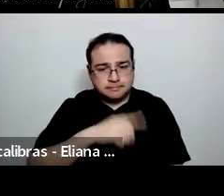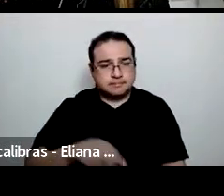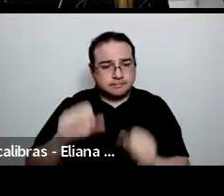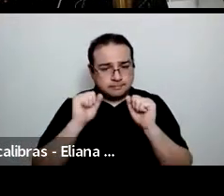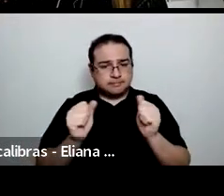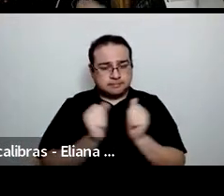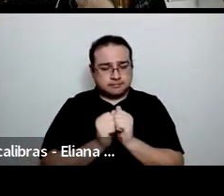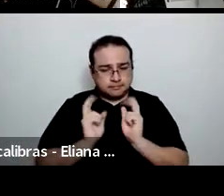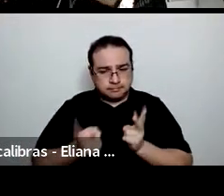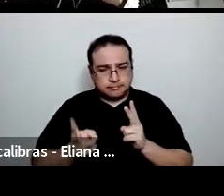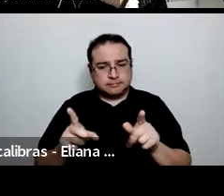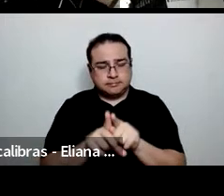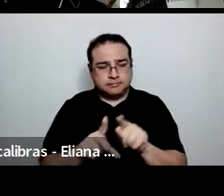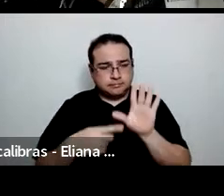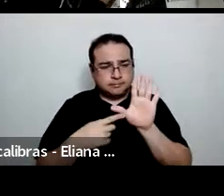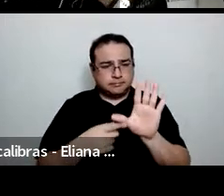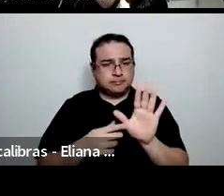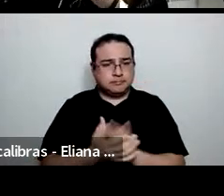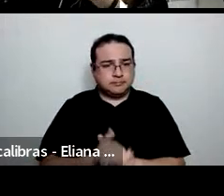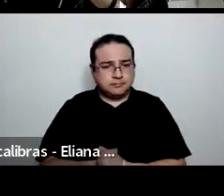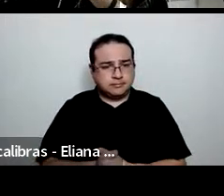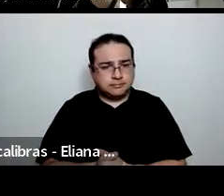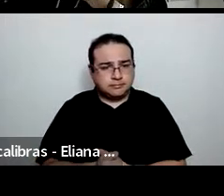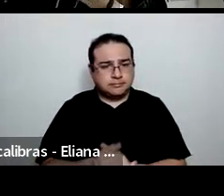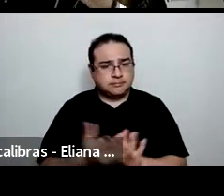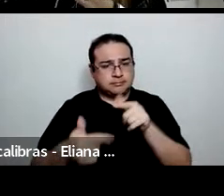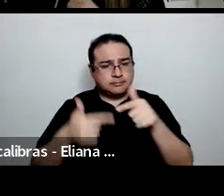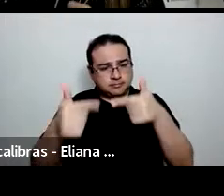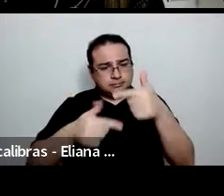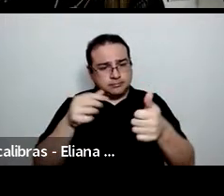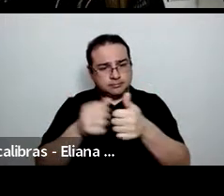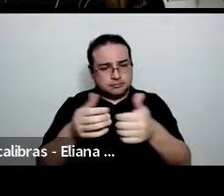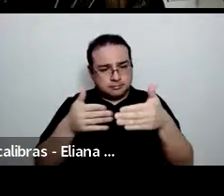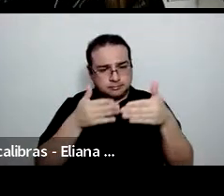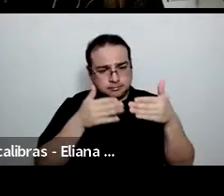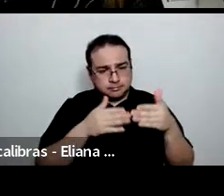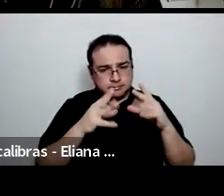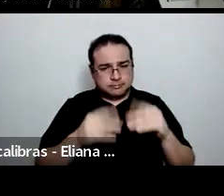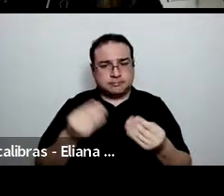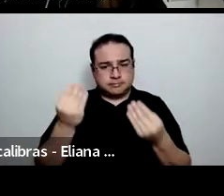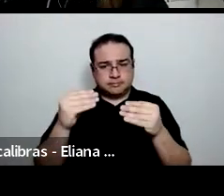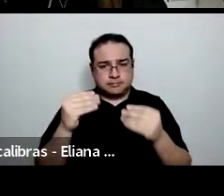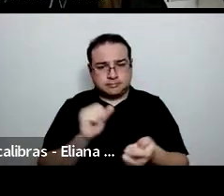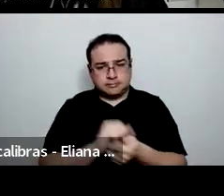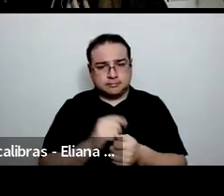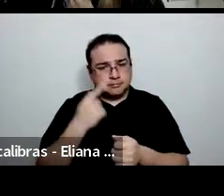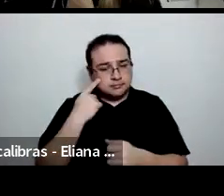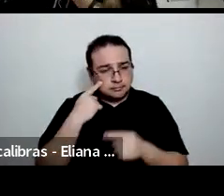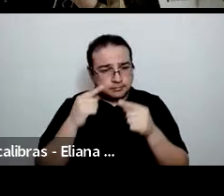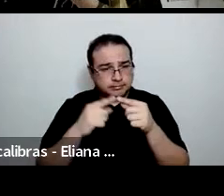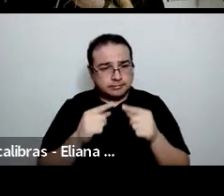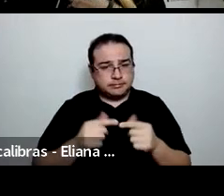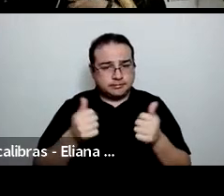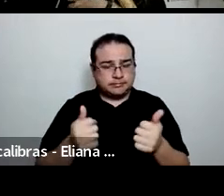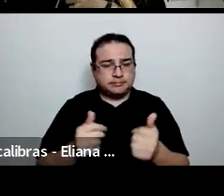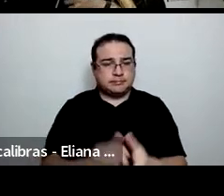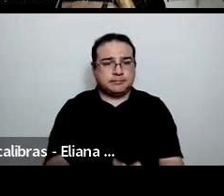nós possamos dá prosseguimento às demandas que lhe são postas para apreciação